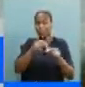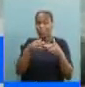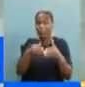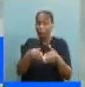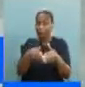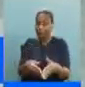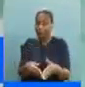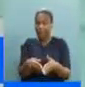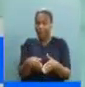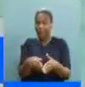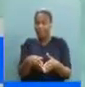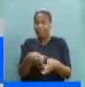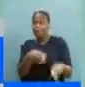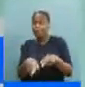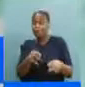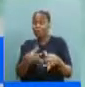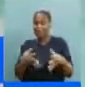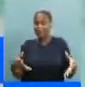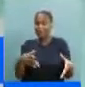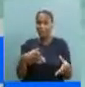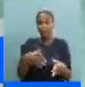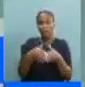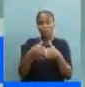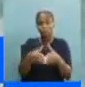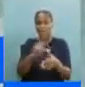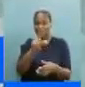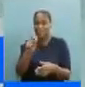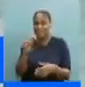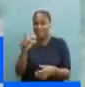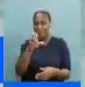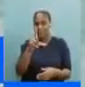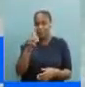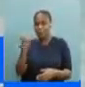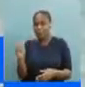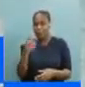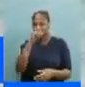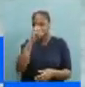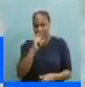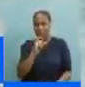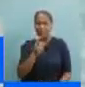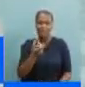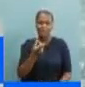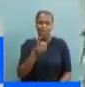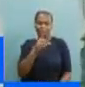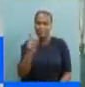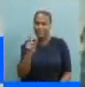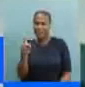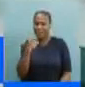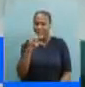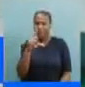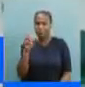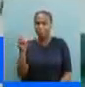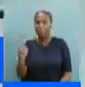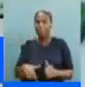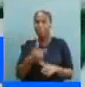A rivalidade é grande entre os botes Zé Carlos e Siriana. A embarcação Zé Carlos voltou a vencer pela quarta